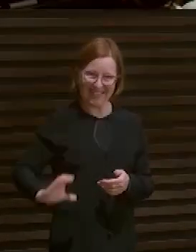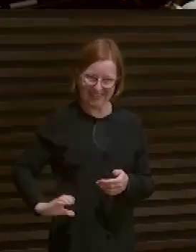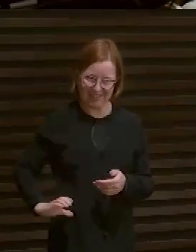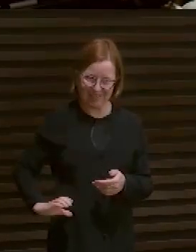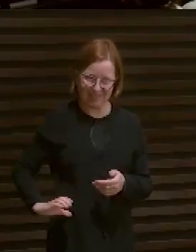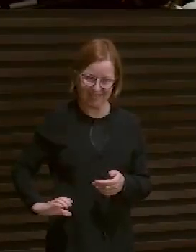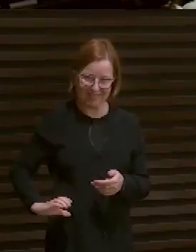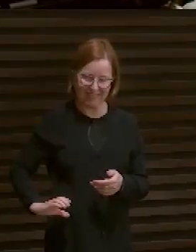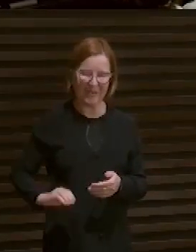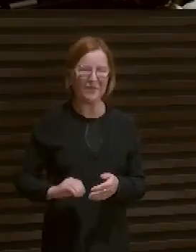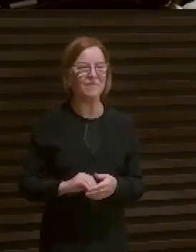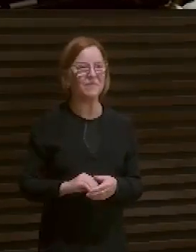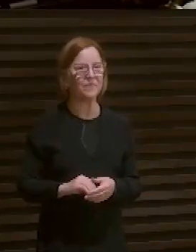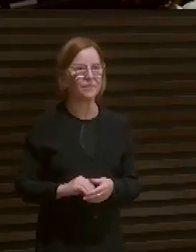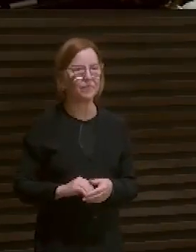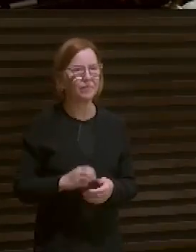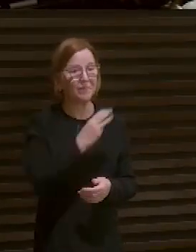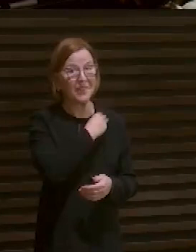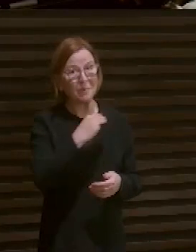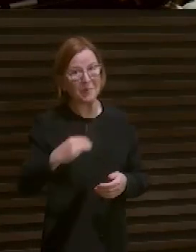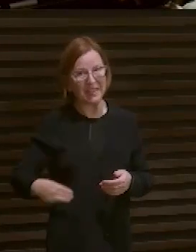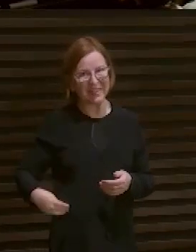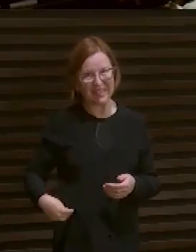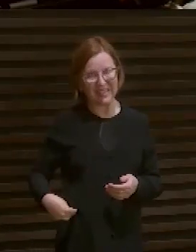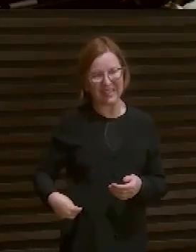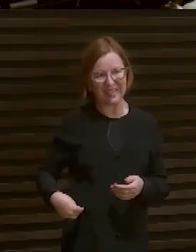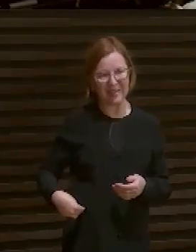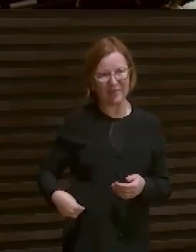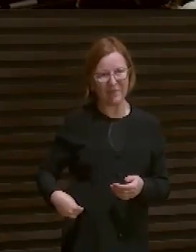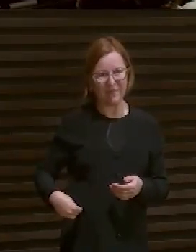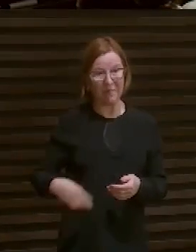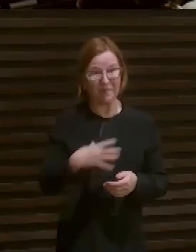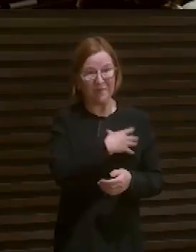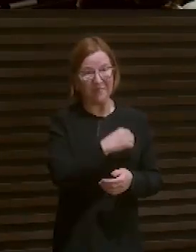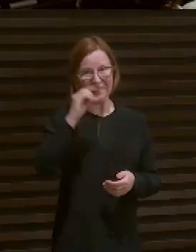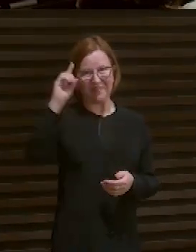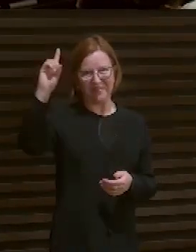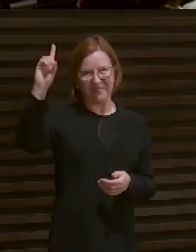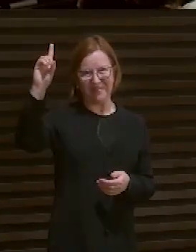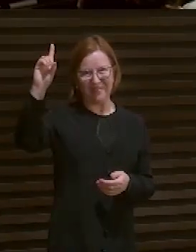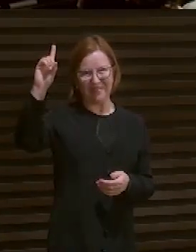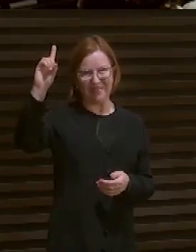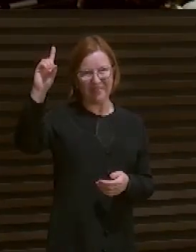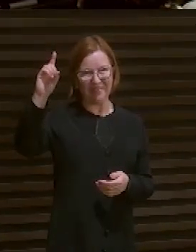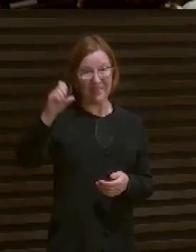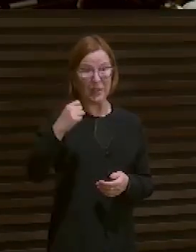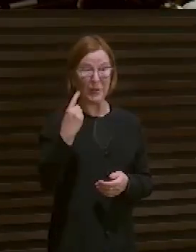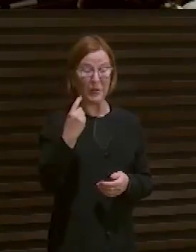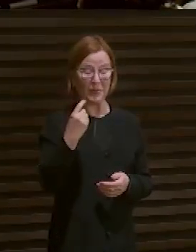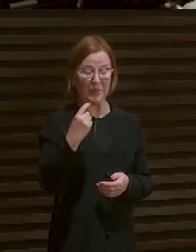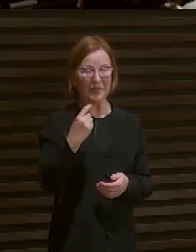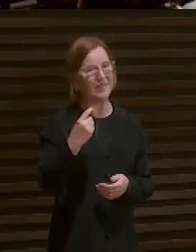Cristo, o Messias, o Filho de Deus, o